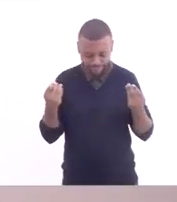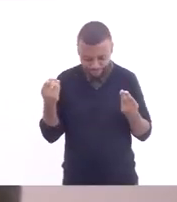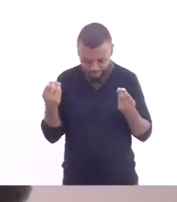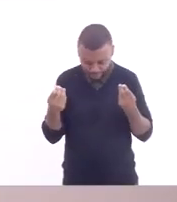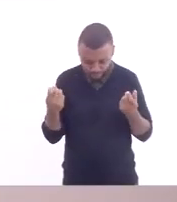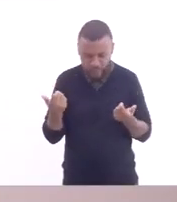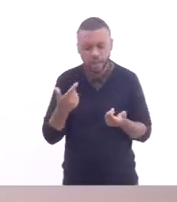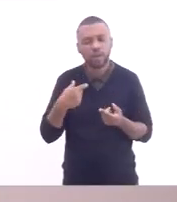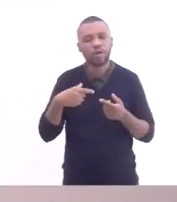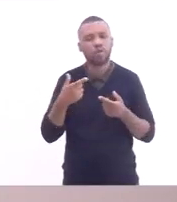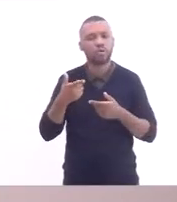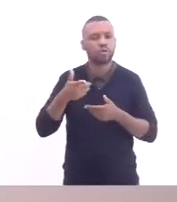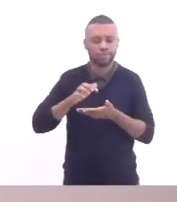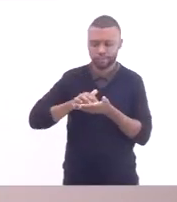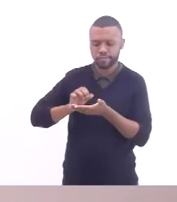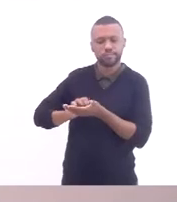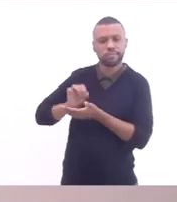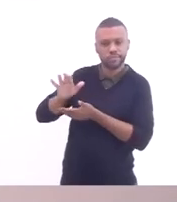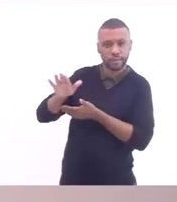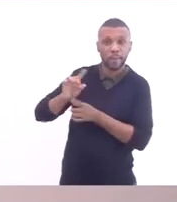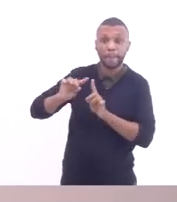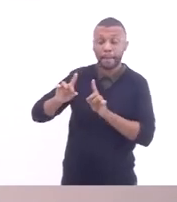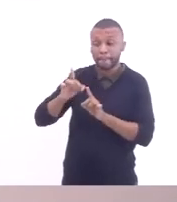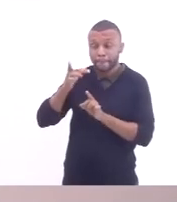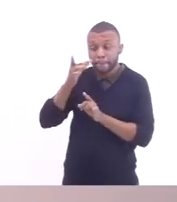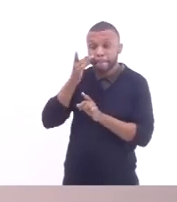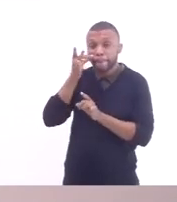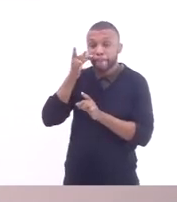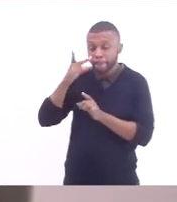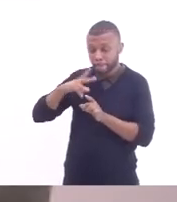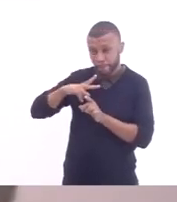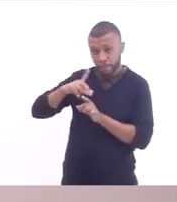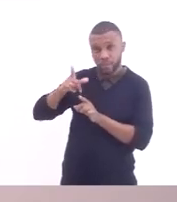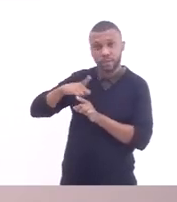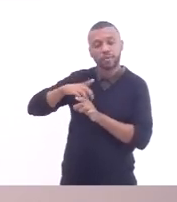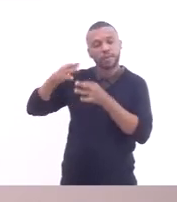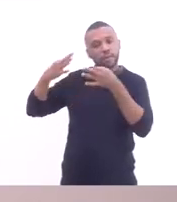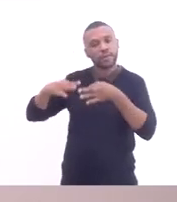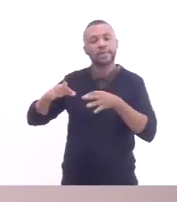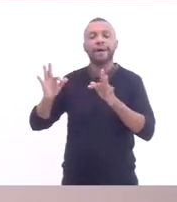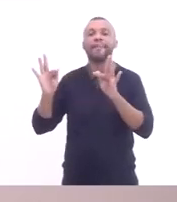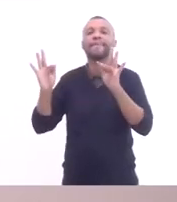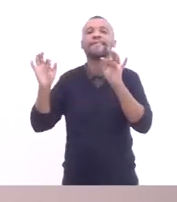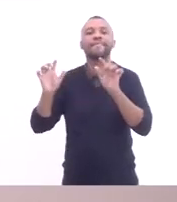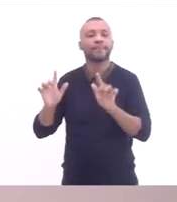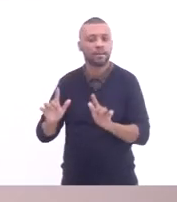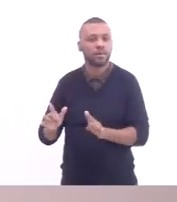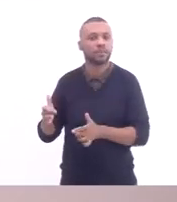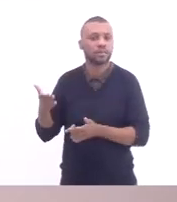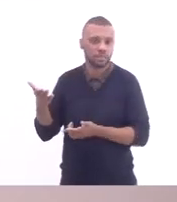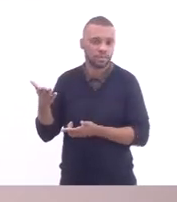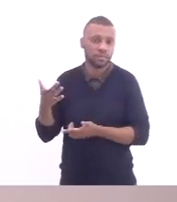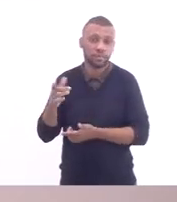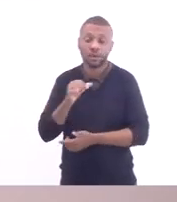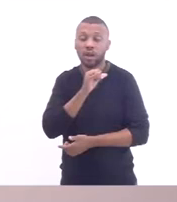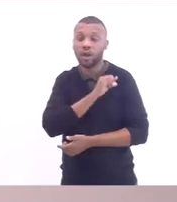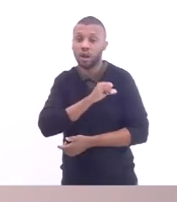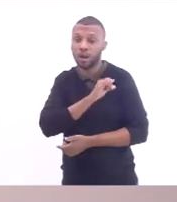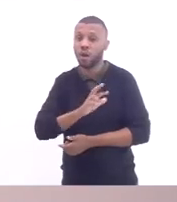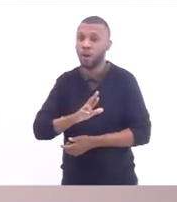mandei uma mensagem hoje para ele, mas ainda não falei pessoalmente, tenho a certeza que ele está feliz, porque o Rio de